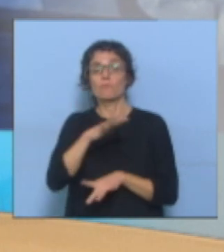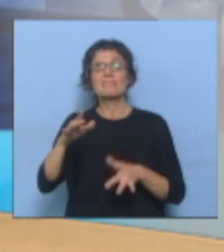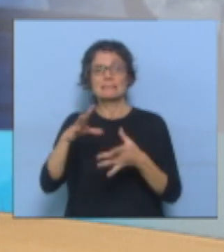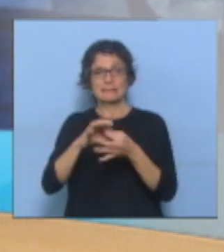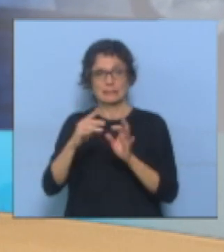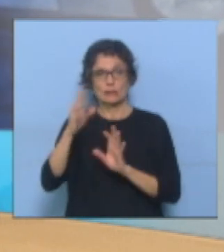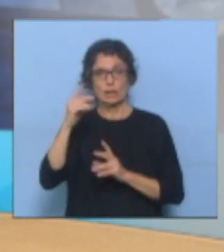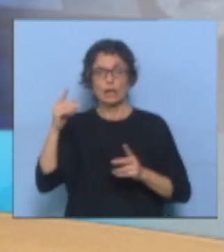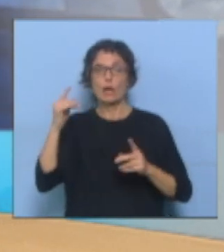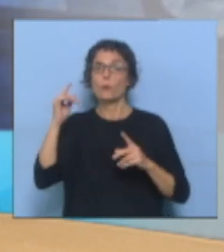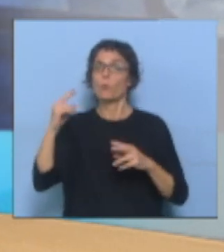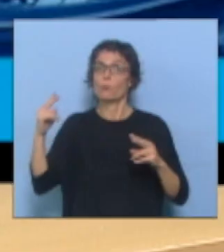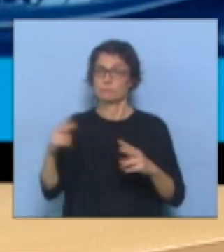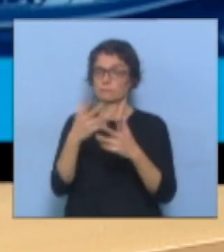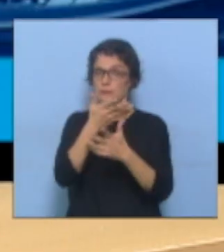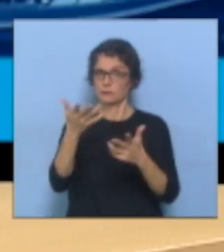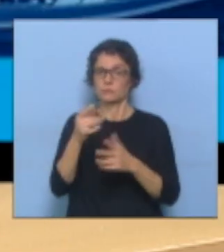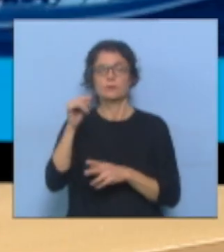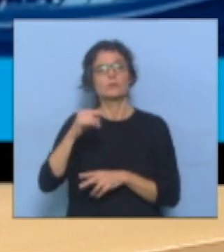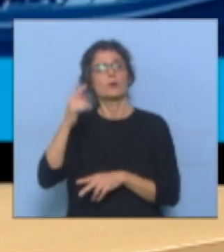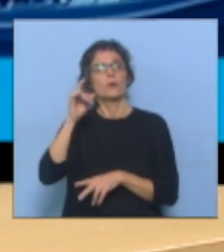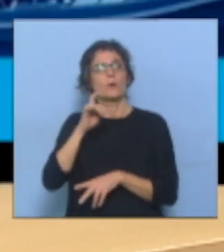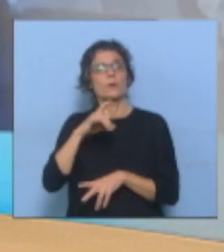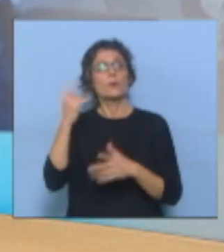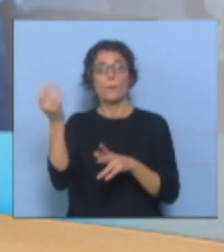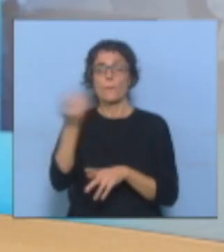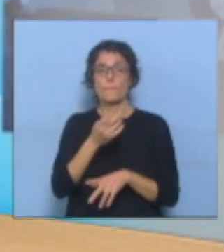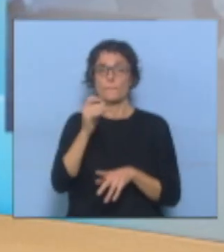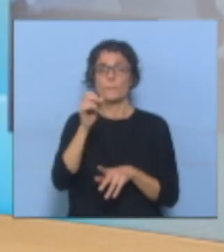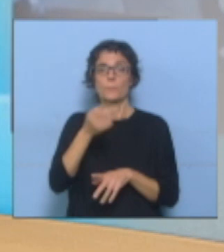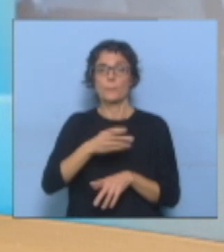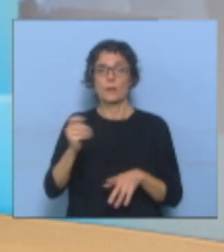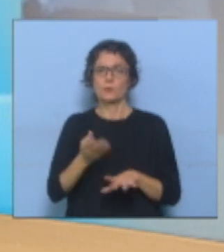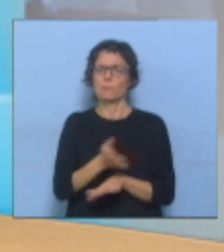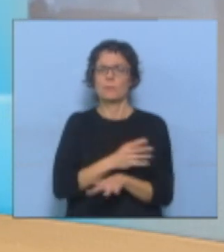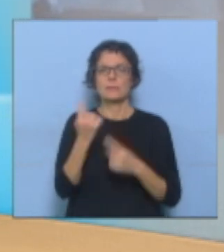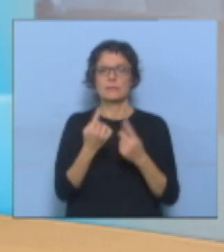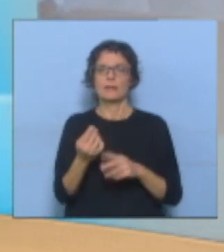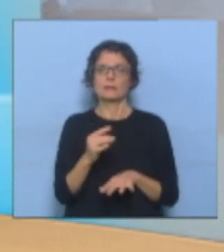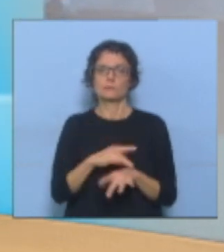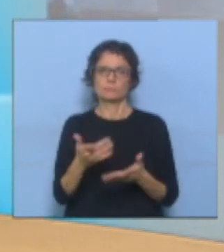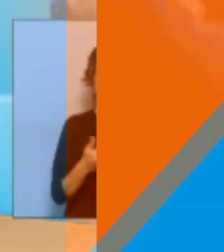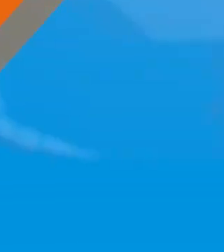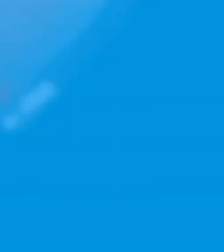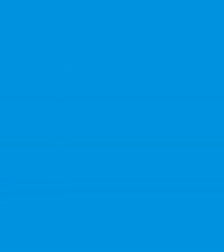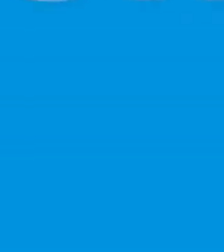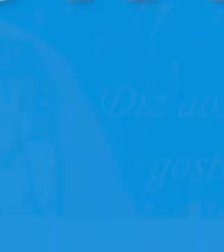presidente da ASES, está no programa Eclésia para nos falar destas iniciativas após mostrarmos notícias que marcam a atualidade.